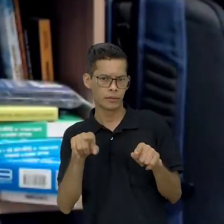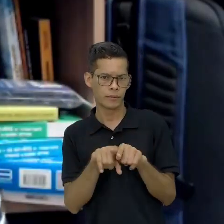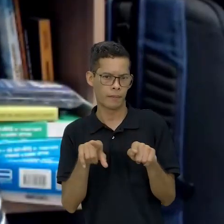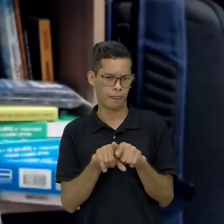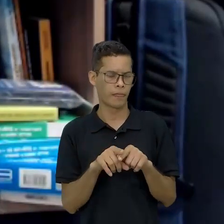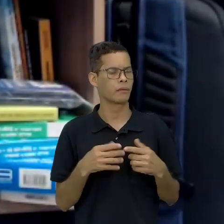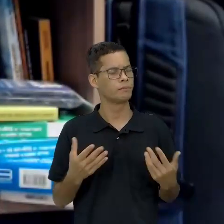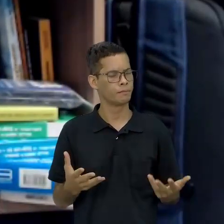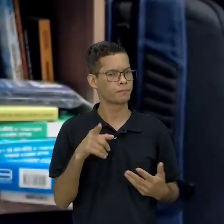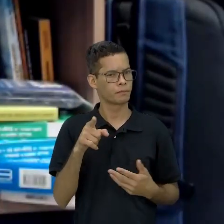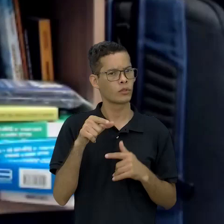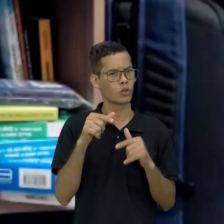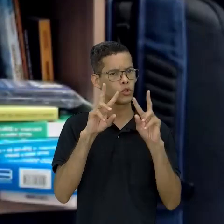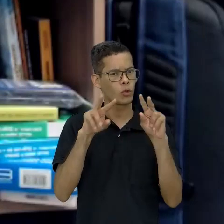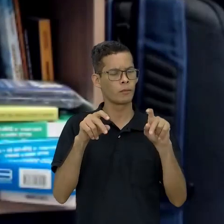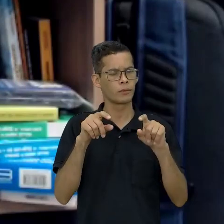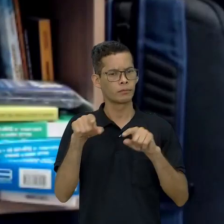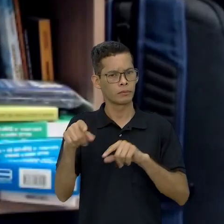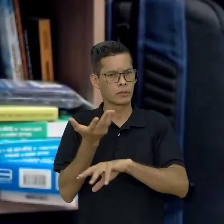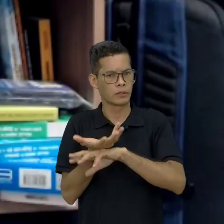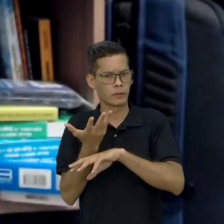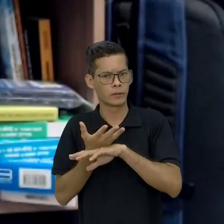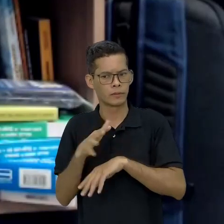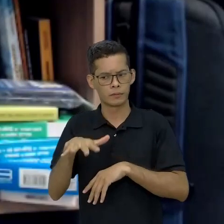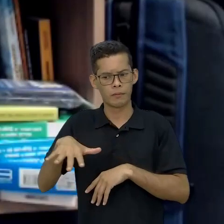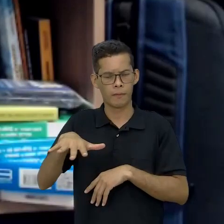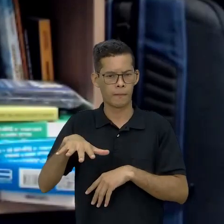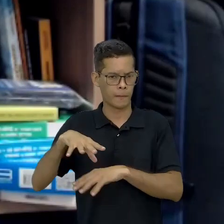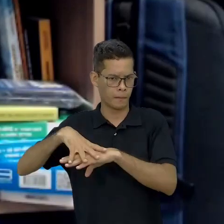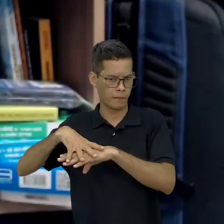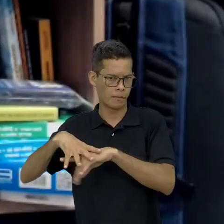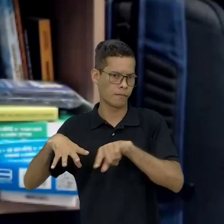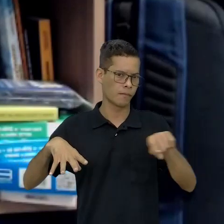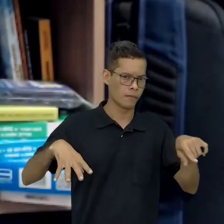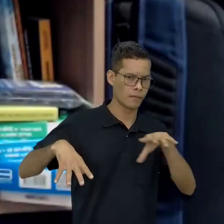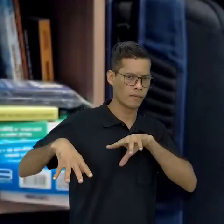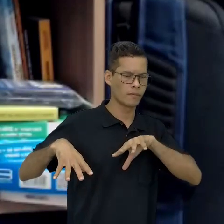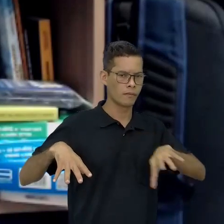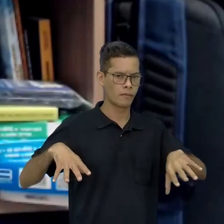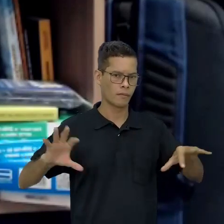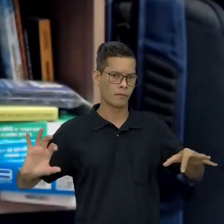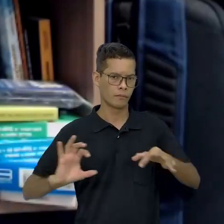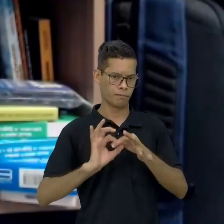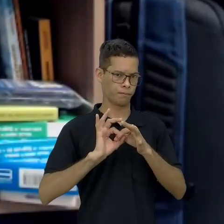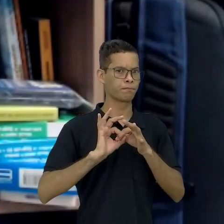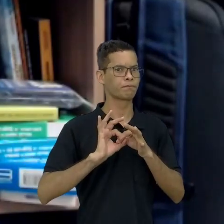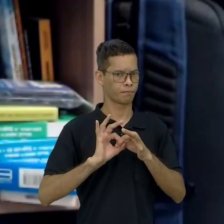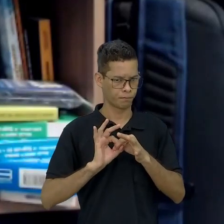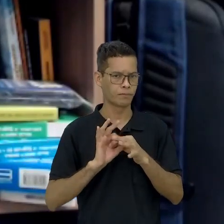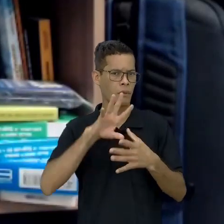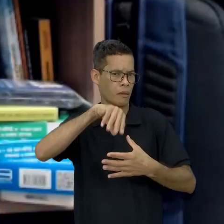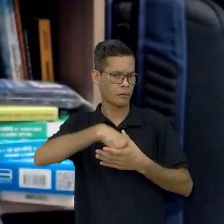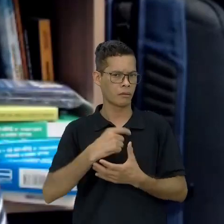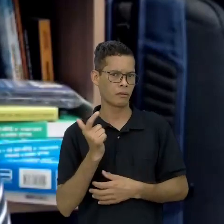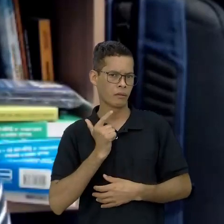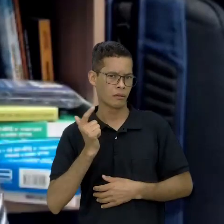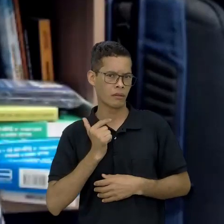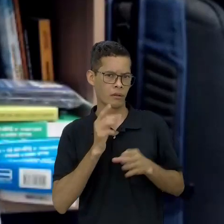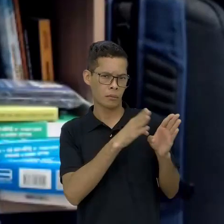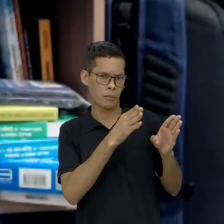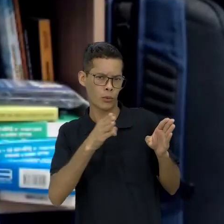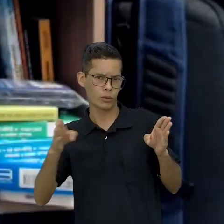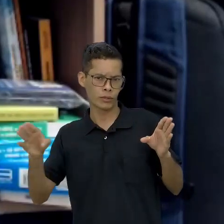trabalho interdisciplinar, né, do trabalho relacional aí que tem todos os